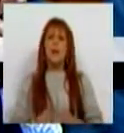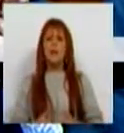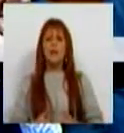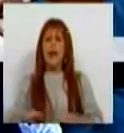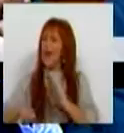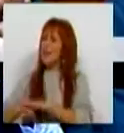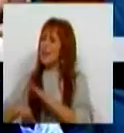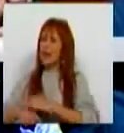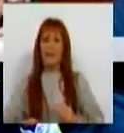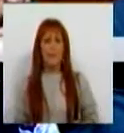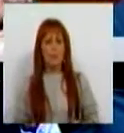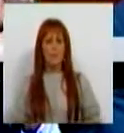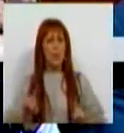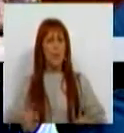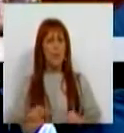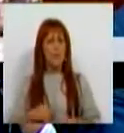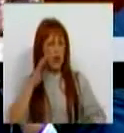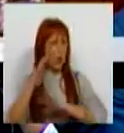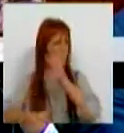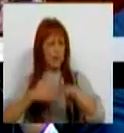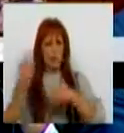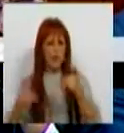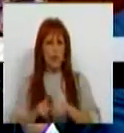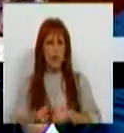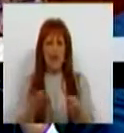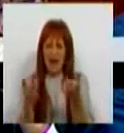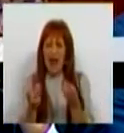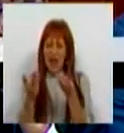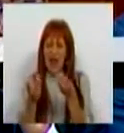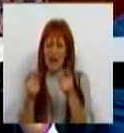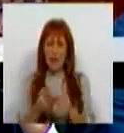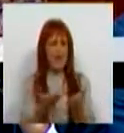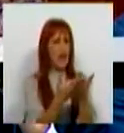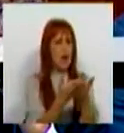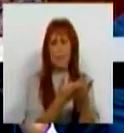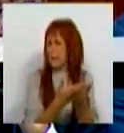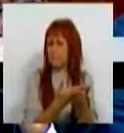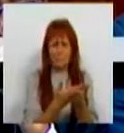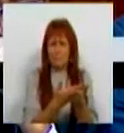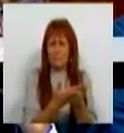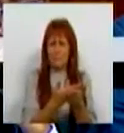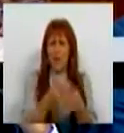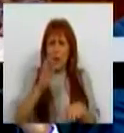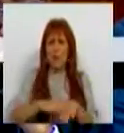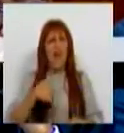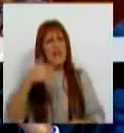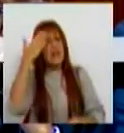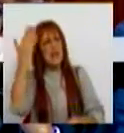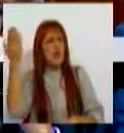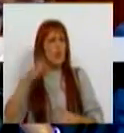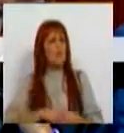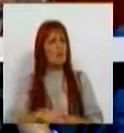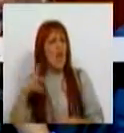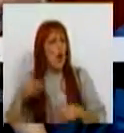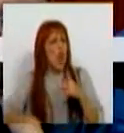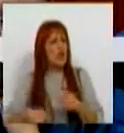A direita começou por confundir aritmética com a economia e por isso achou que